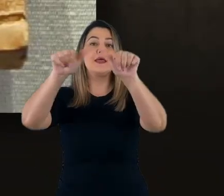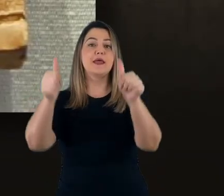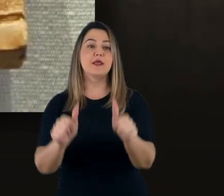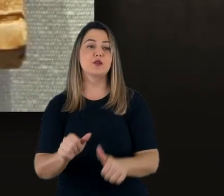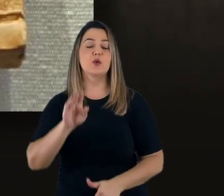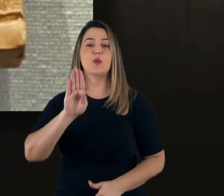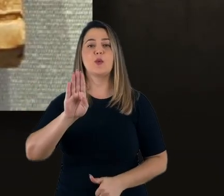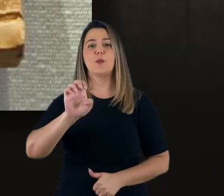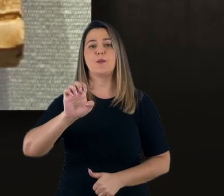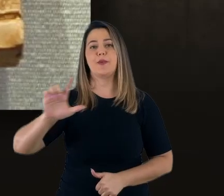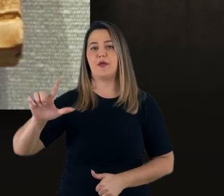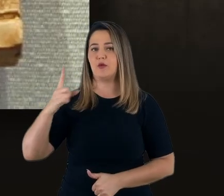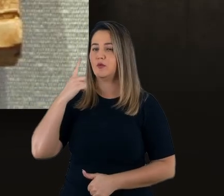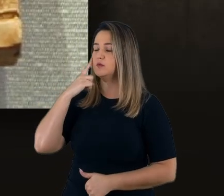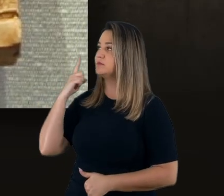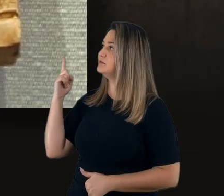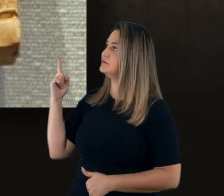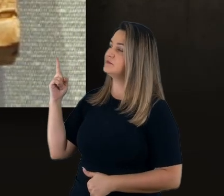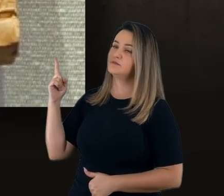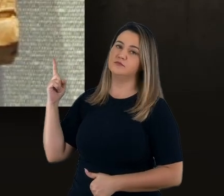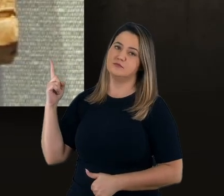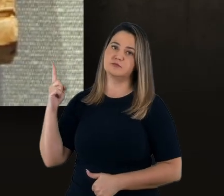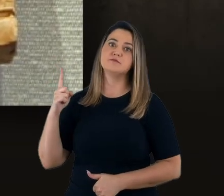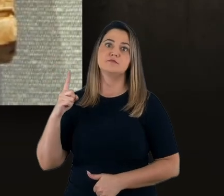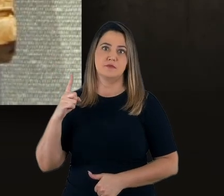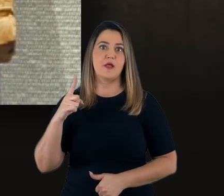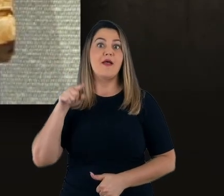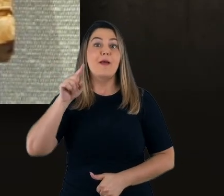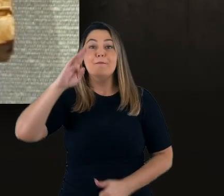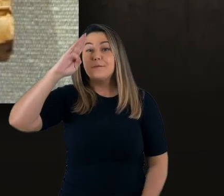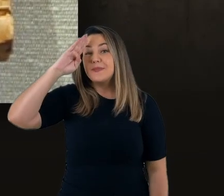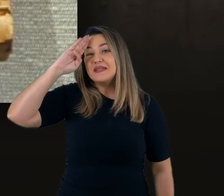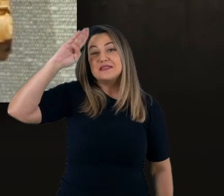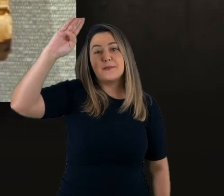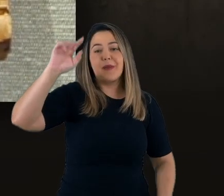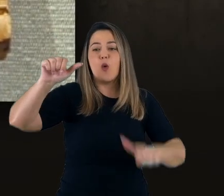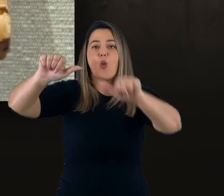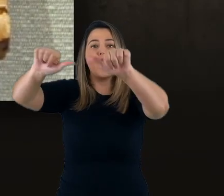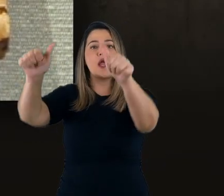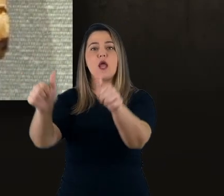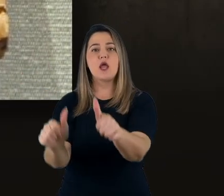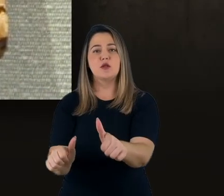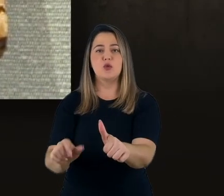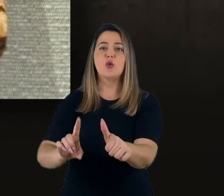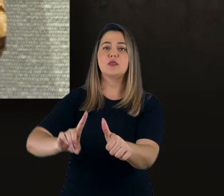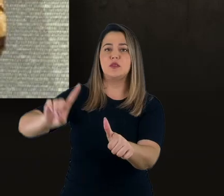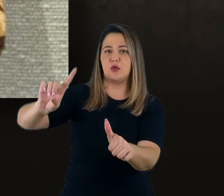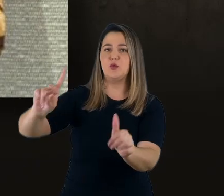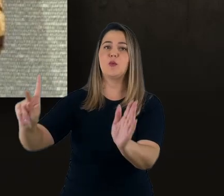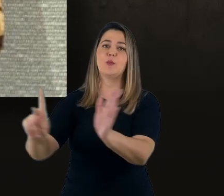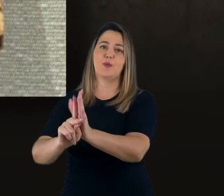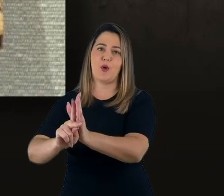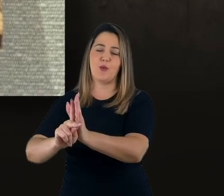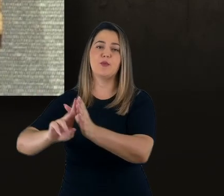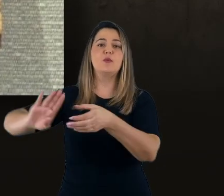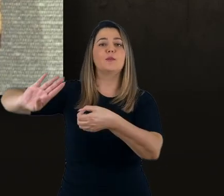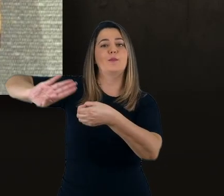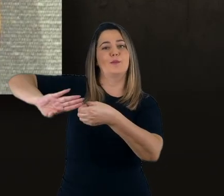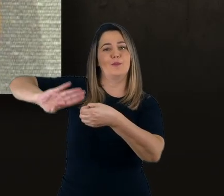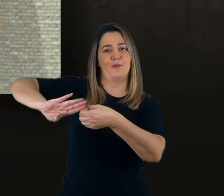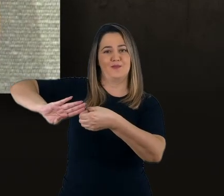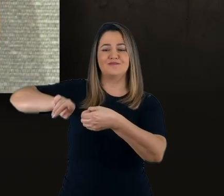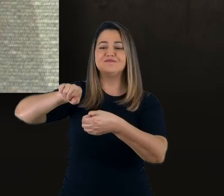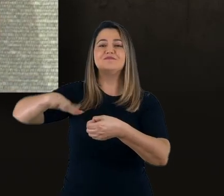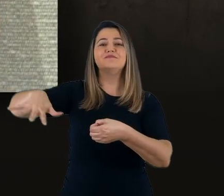deus Bel é conhecido como sendo uma das grandes, ou talvez a principal divindade cultuada pelos antigos